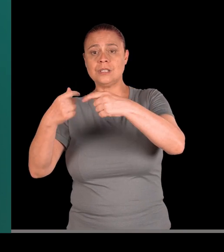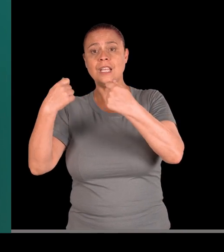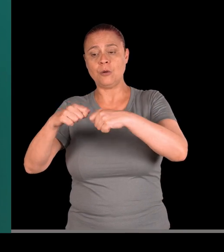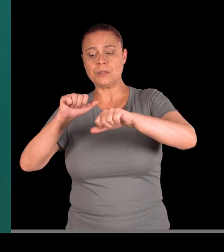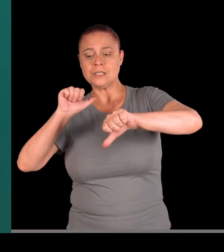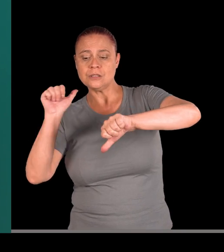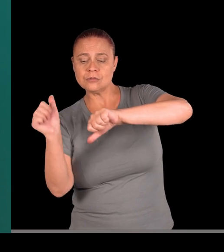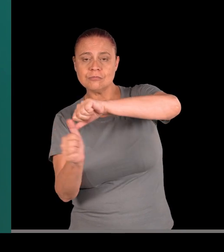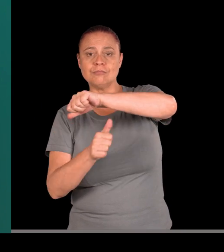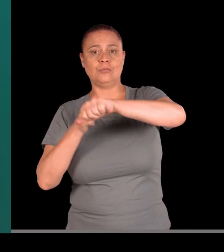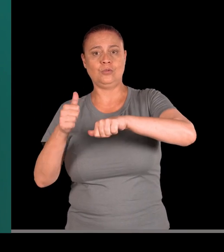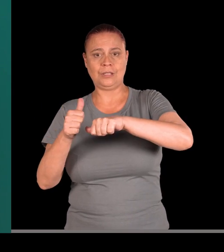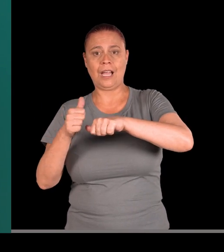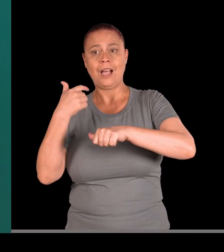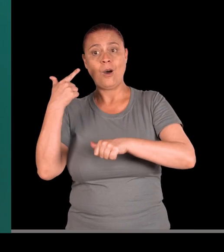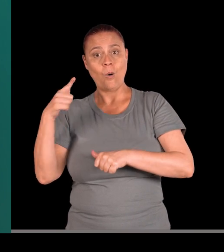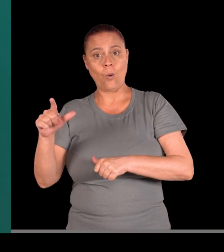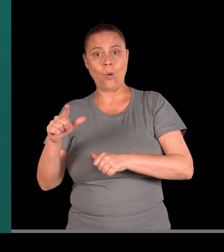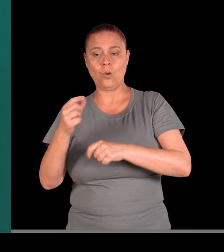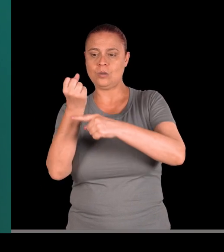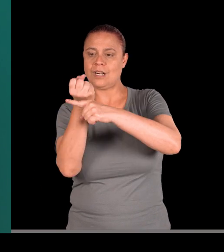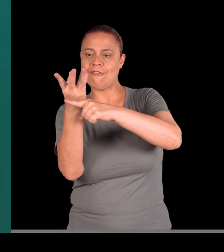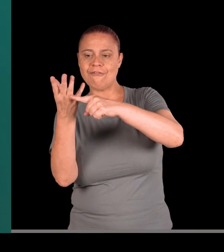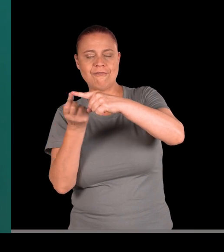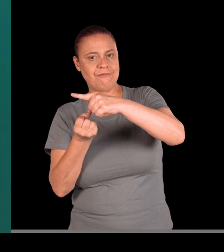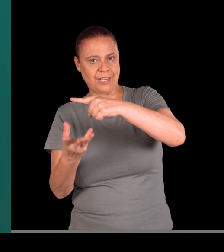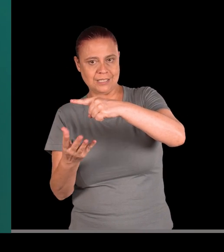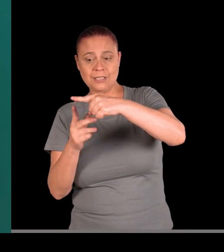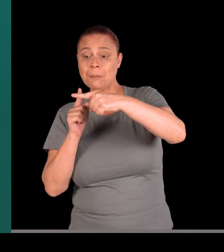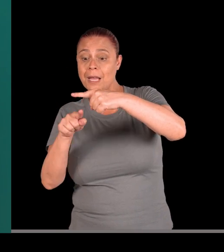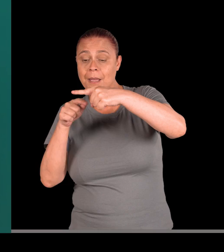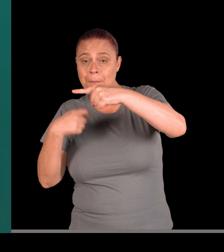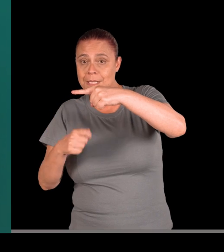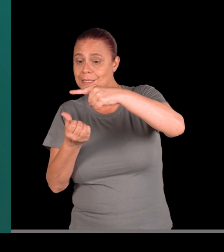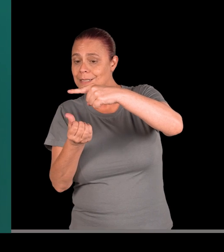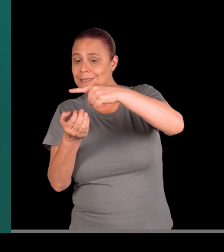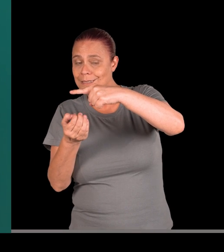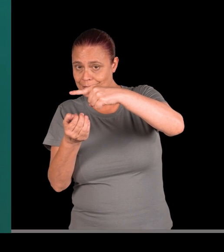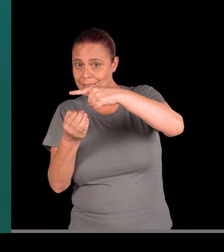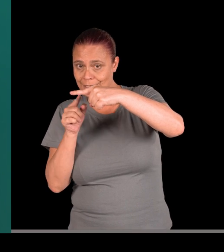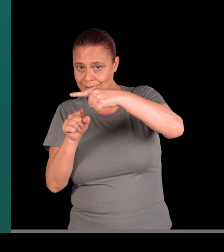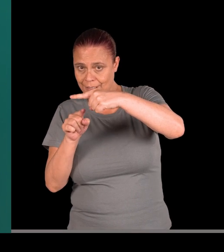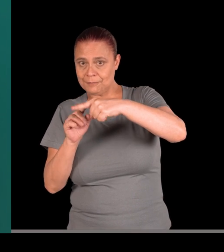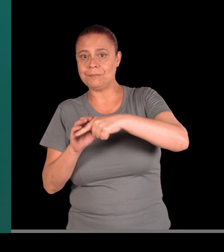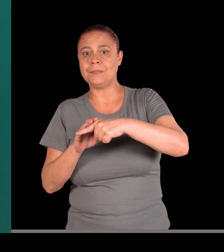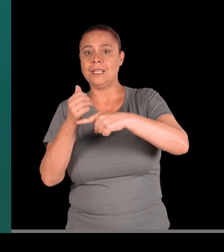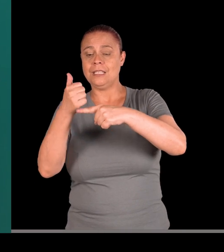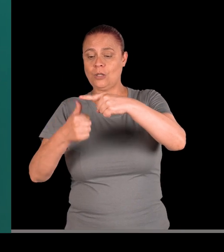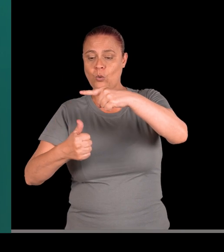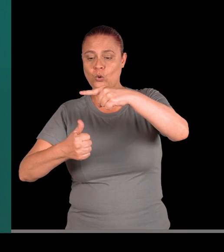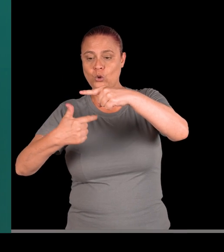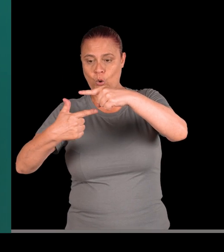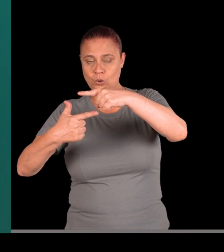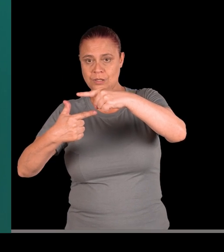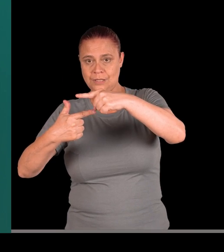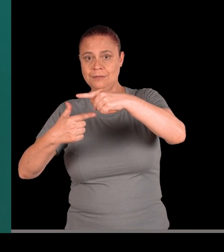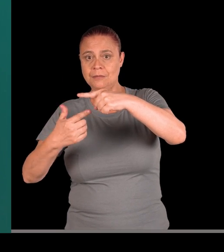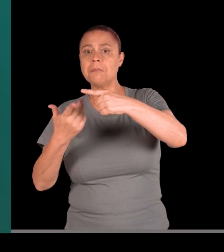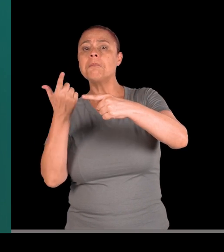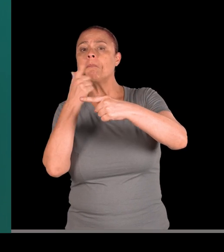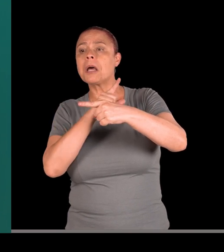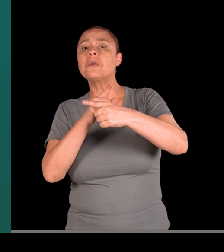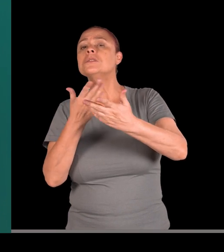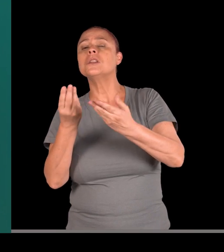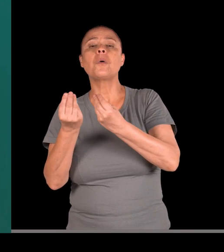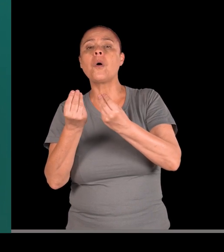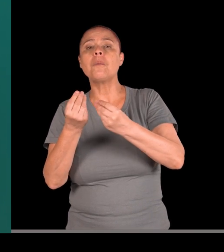tenho que transformar 6 dozeavos numa fração equivalente a ela com denominador igual a 60. Então, 12 para